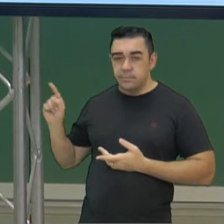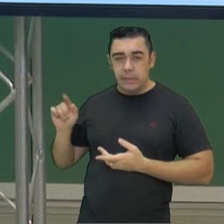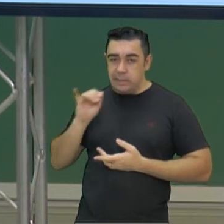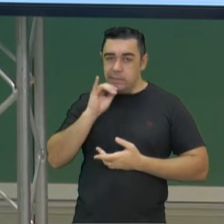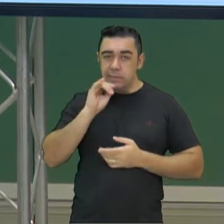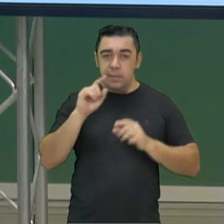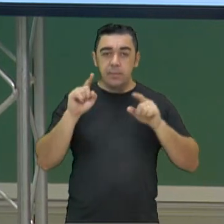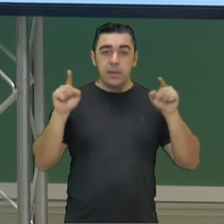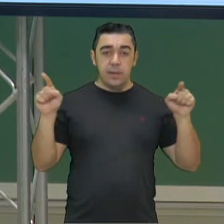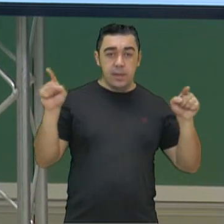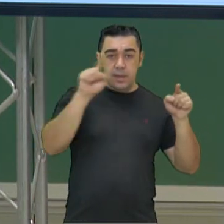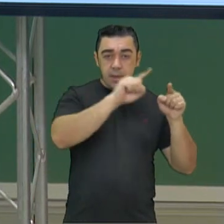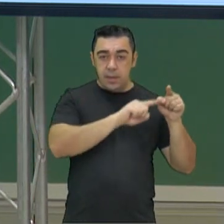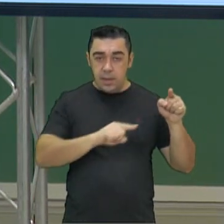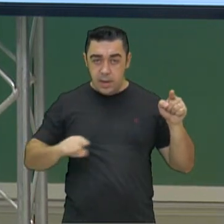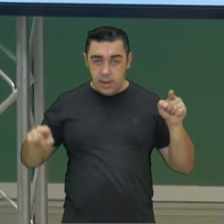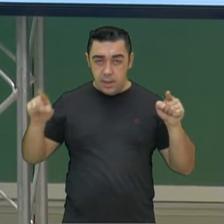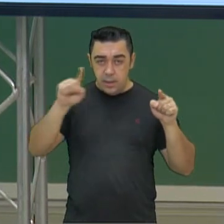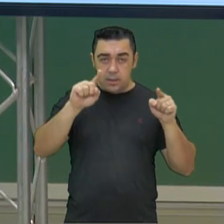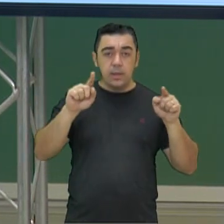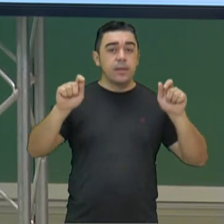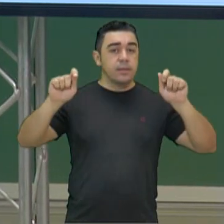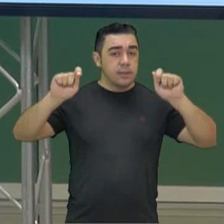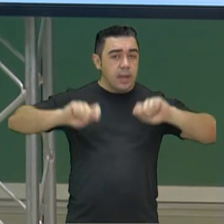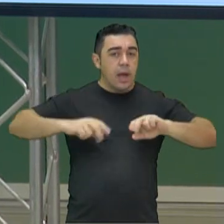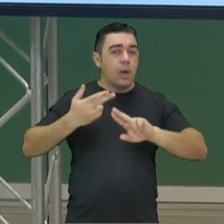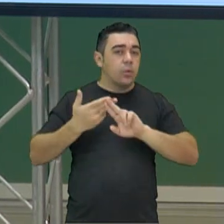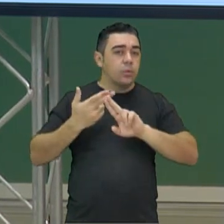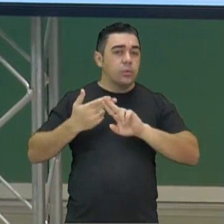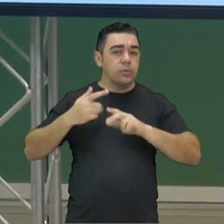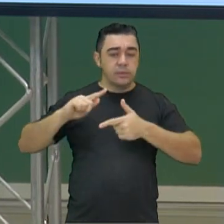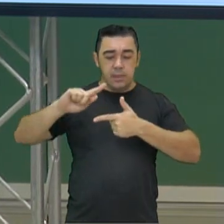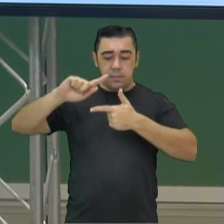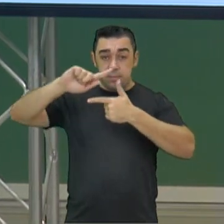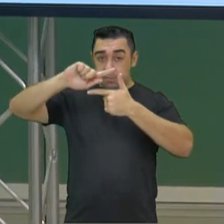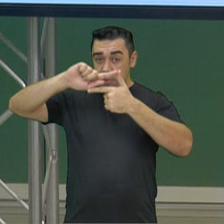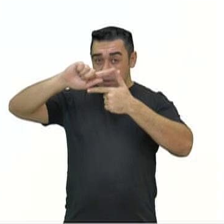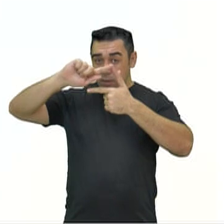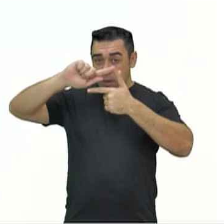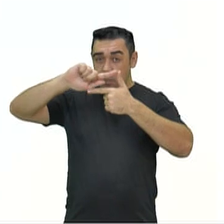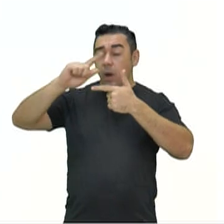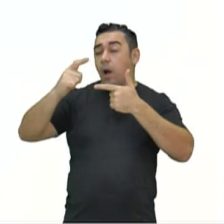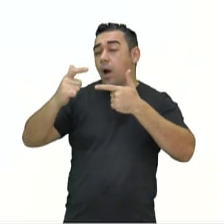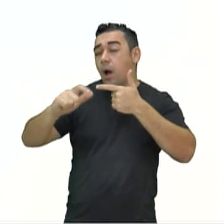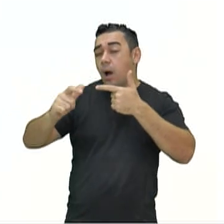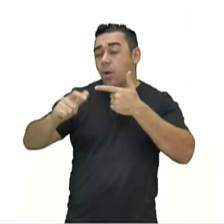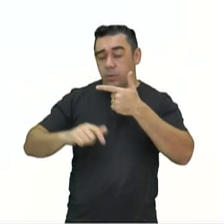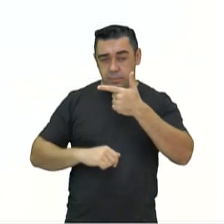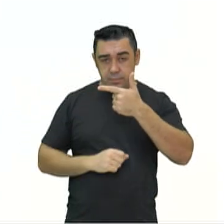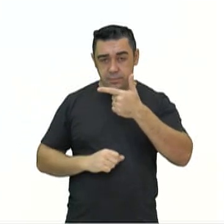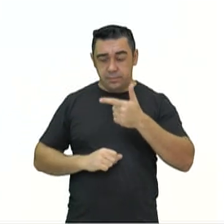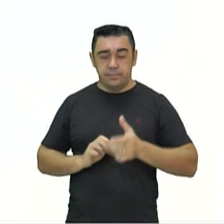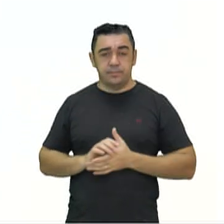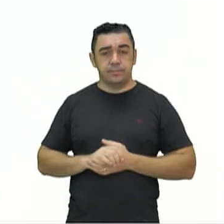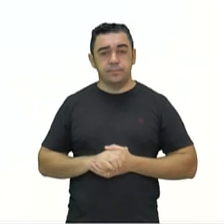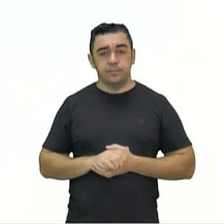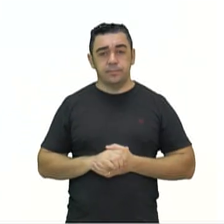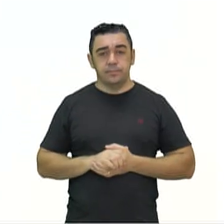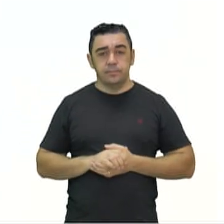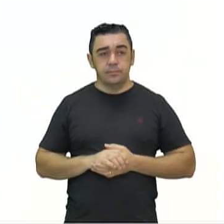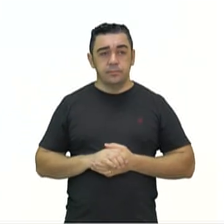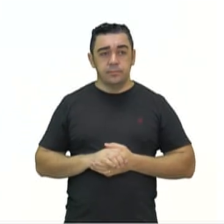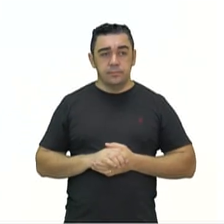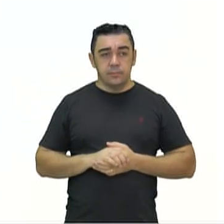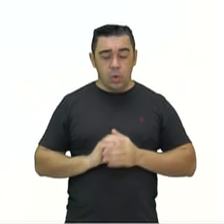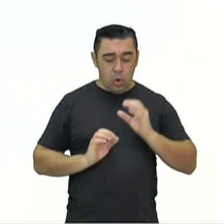elipse é válido o teorema de Pitágoras. E onde está esse teorema de Pitágoras? Nós temos, então, a distância de